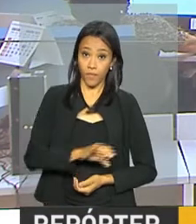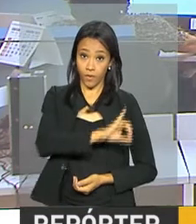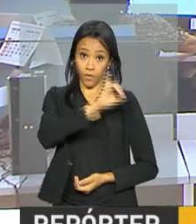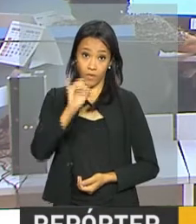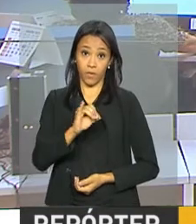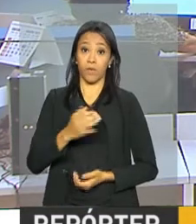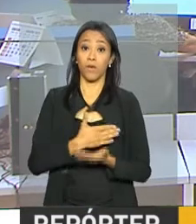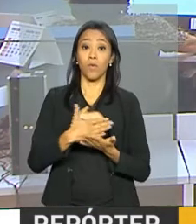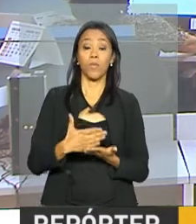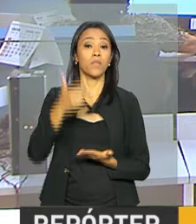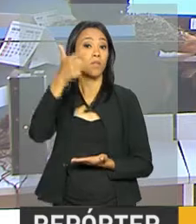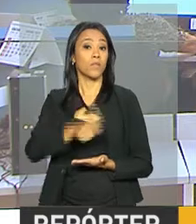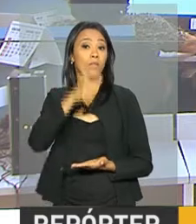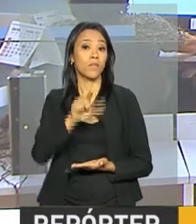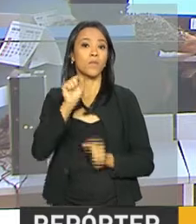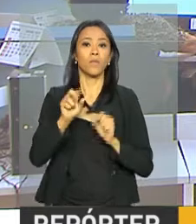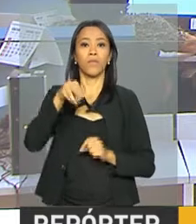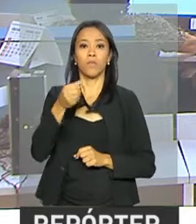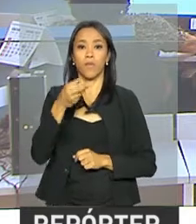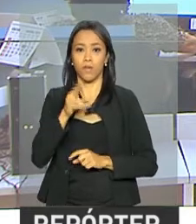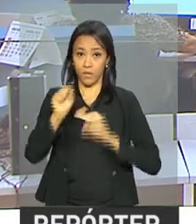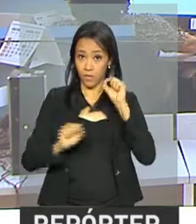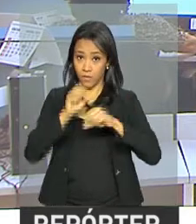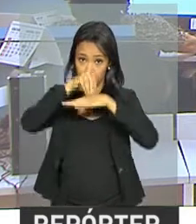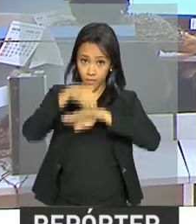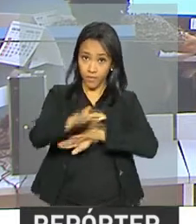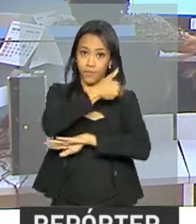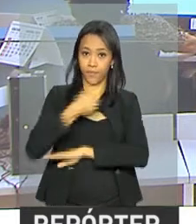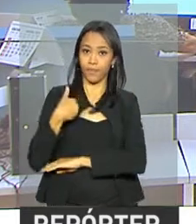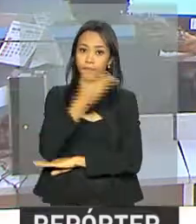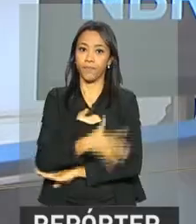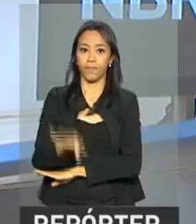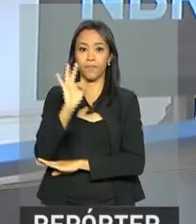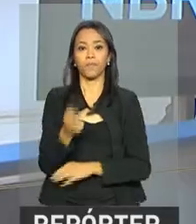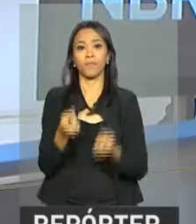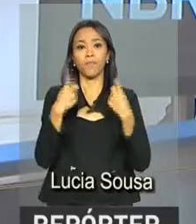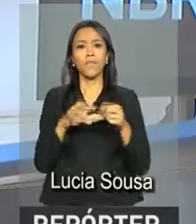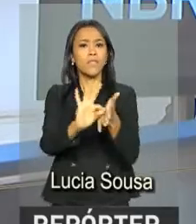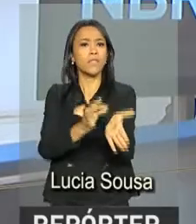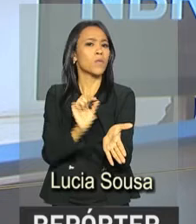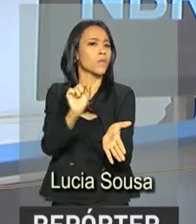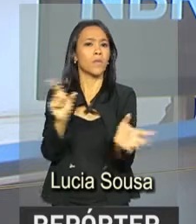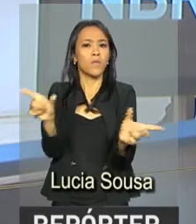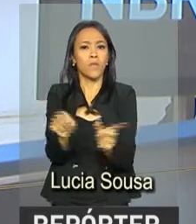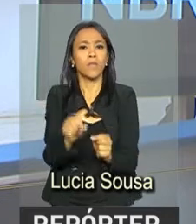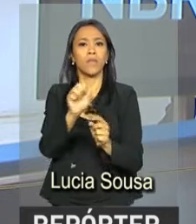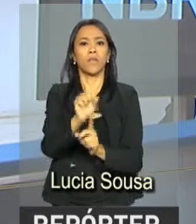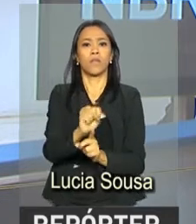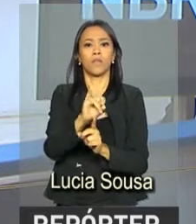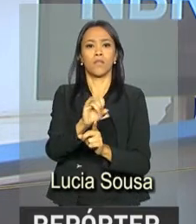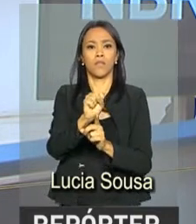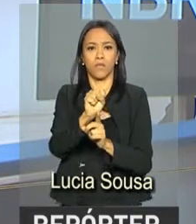Olá, começa agora mais uma edição do Repórter NBR e as notícias do governo federal. As inscrições para o sistema de